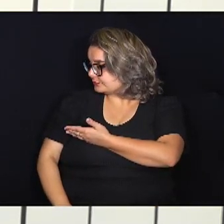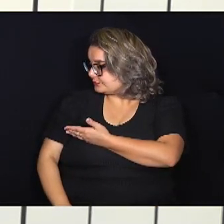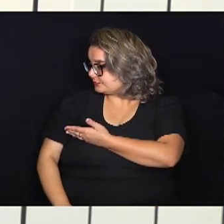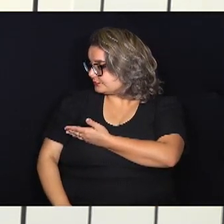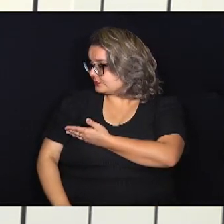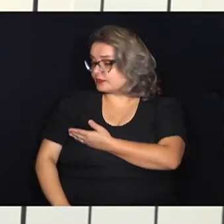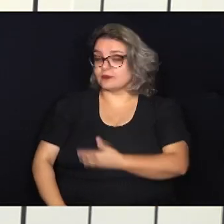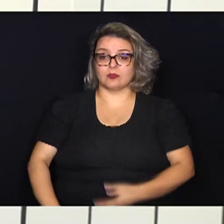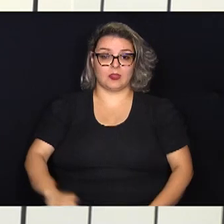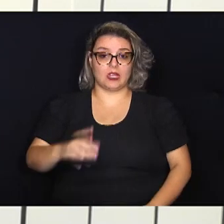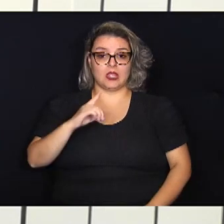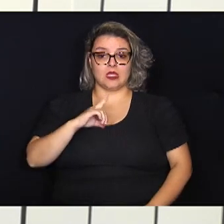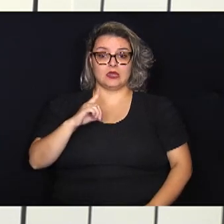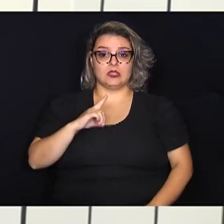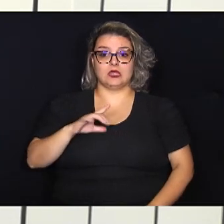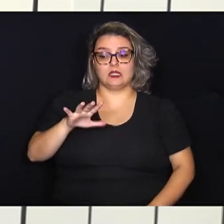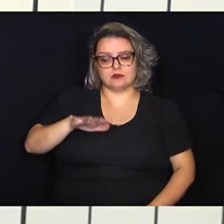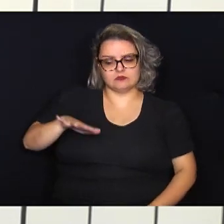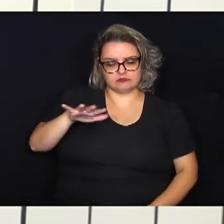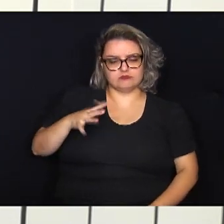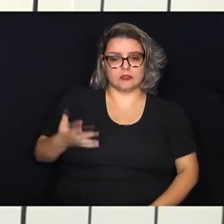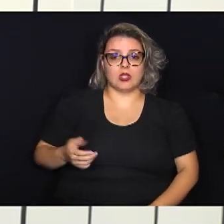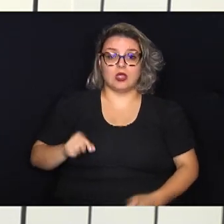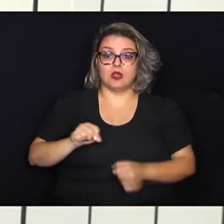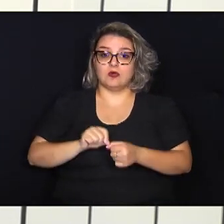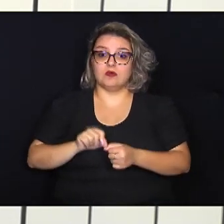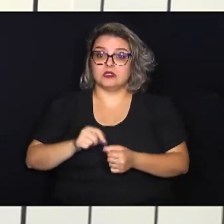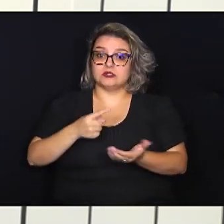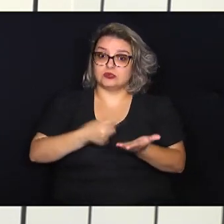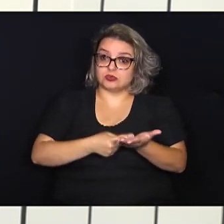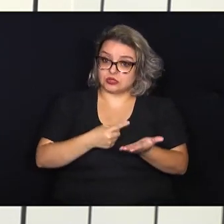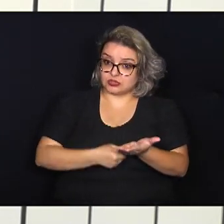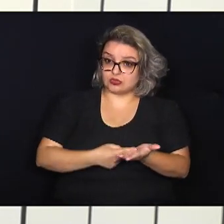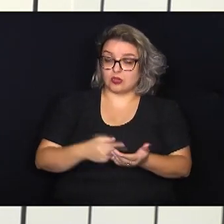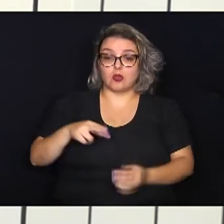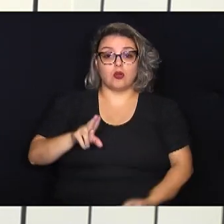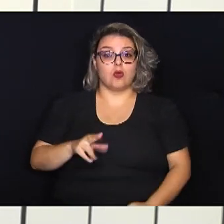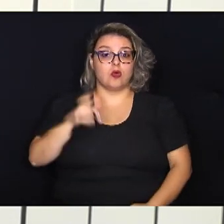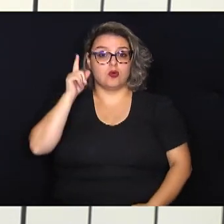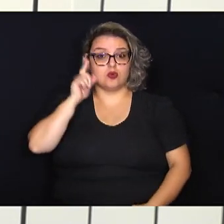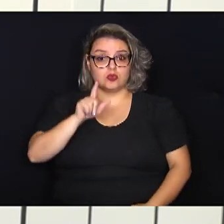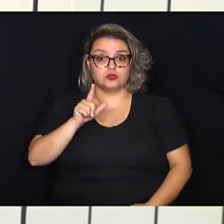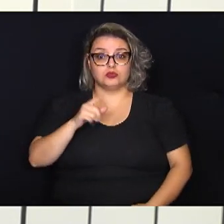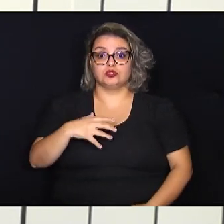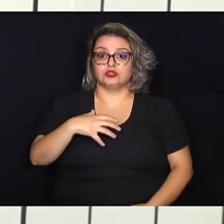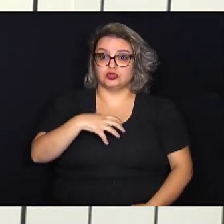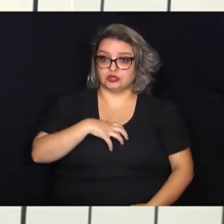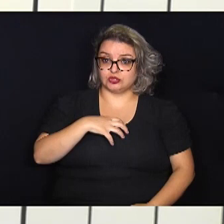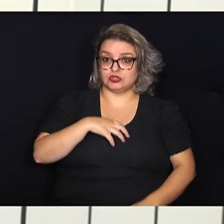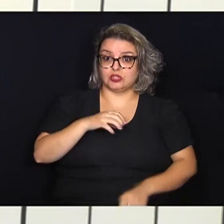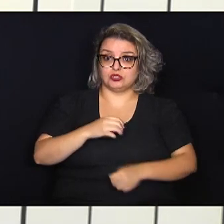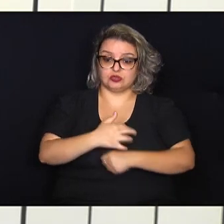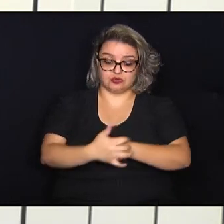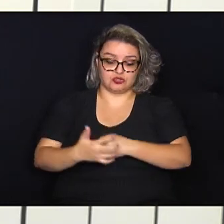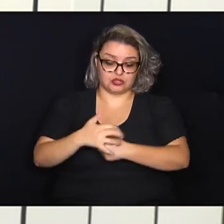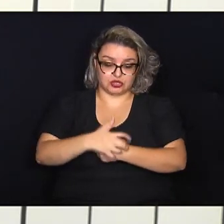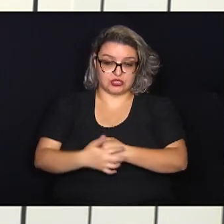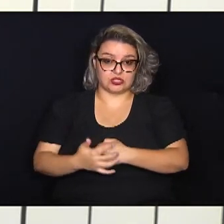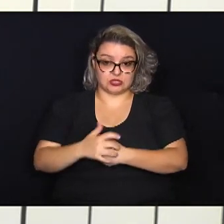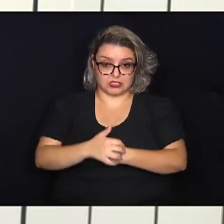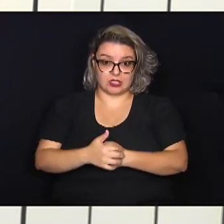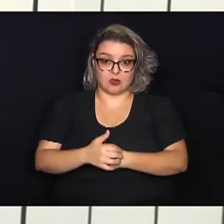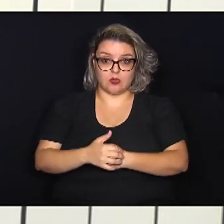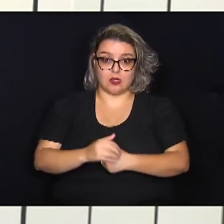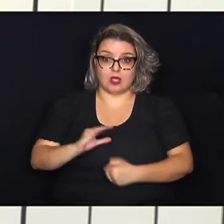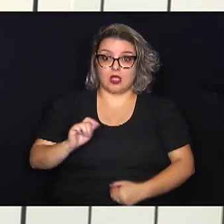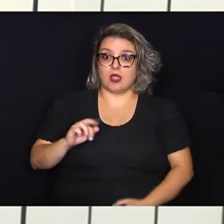cepat.campinas.sp.gov.br, você pode, por ali mesmo, fazer o seu agendamento ou conseguir, até de forma eletrônica, já a carta